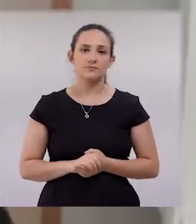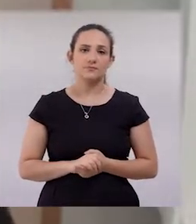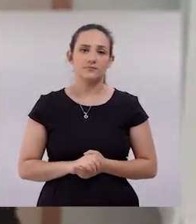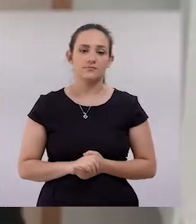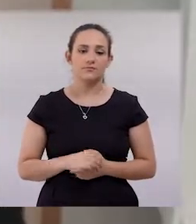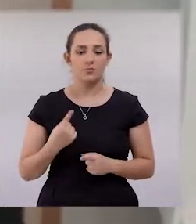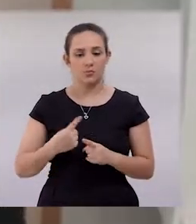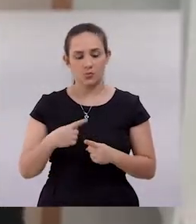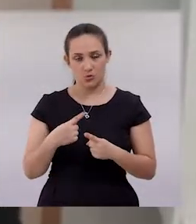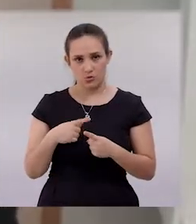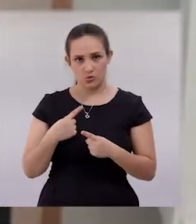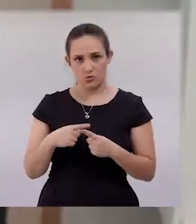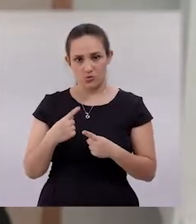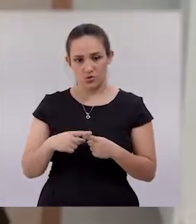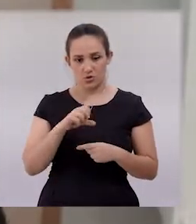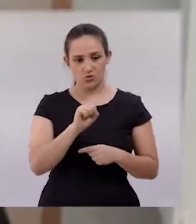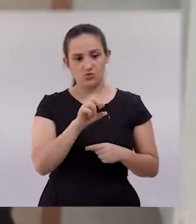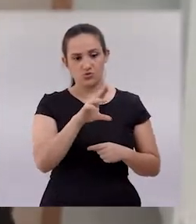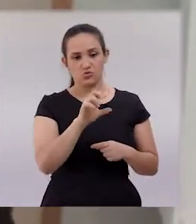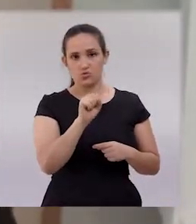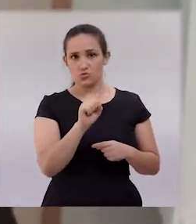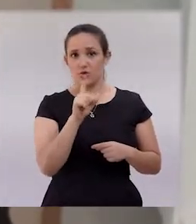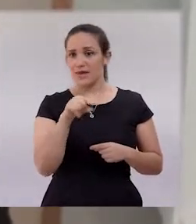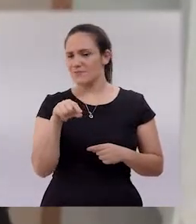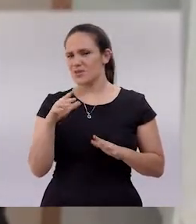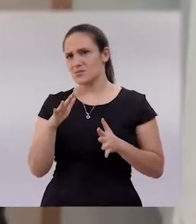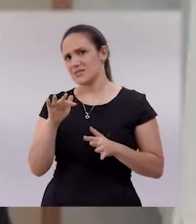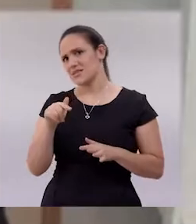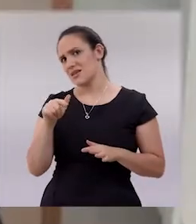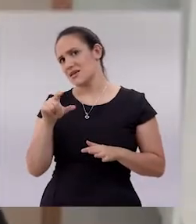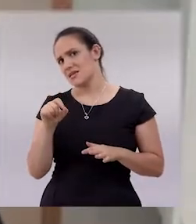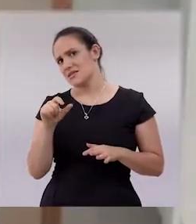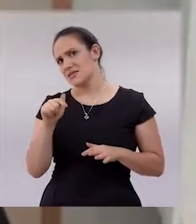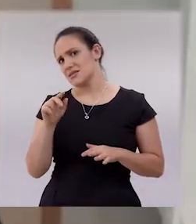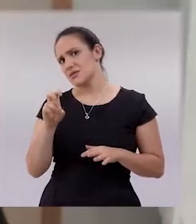pool de pessoas que utilizam o Sistema Único de Saúde, né?